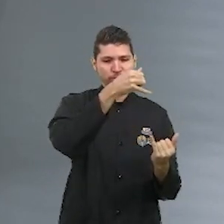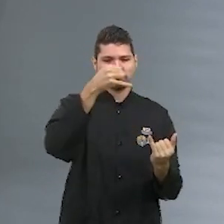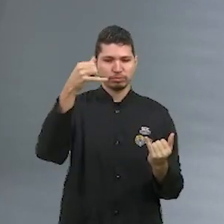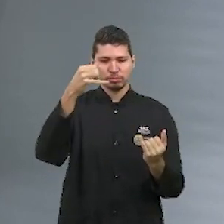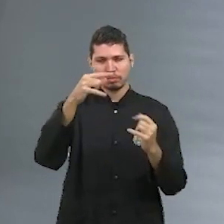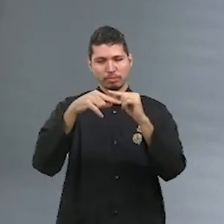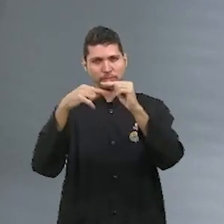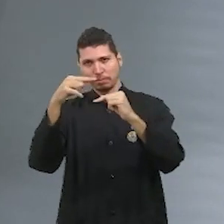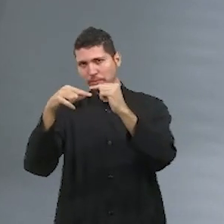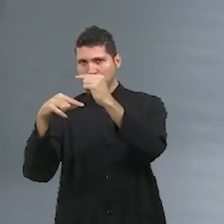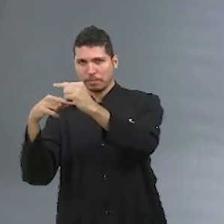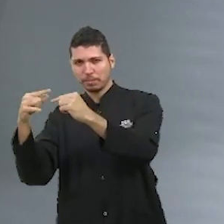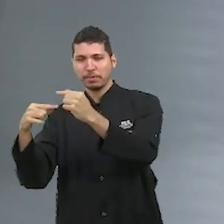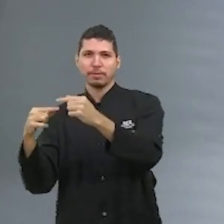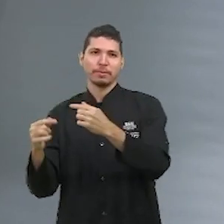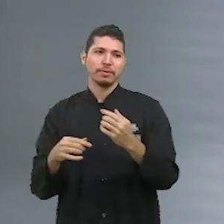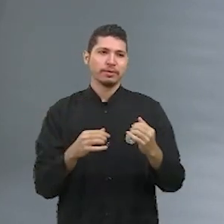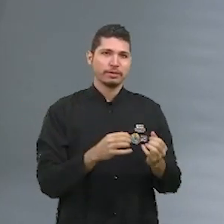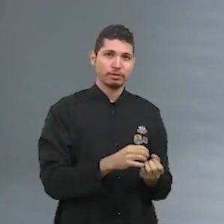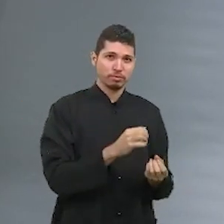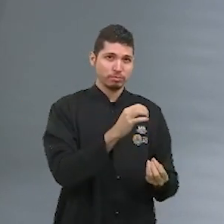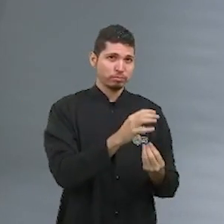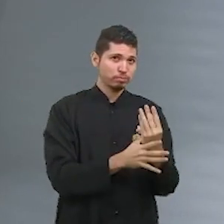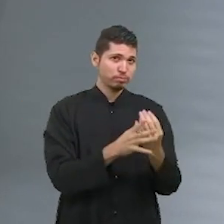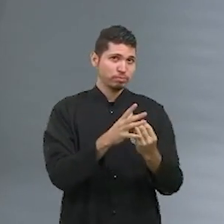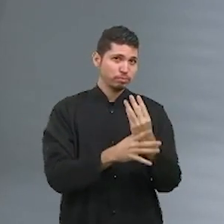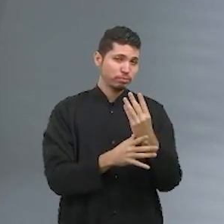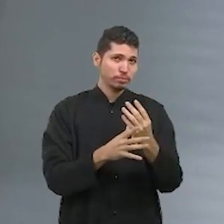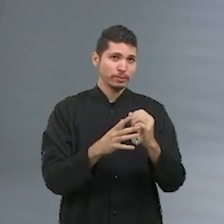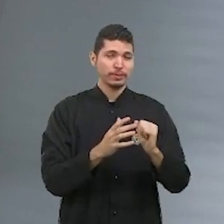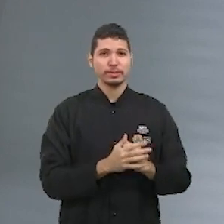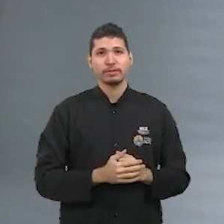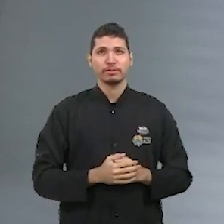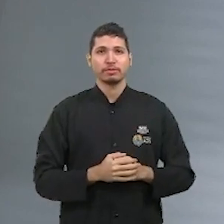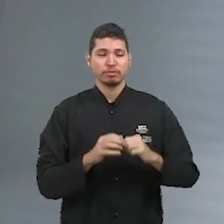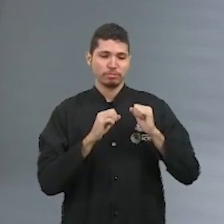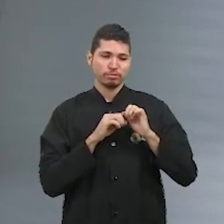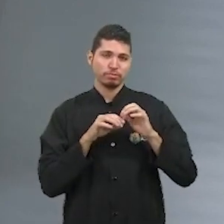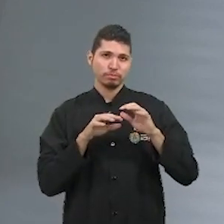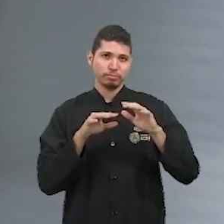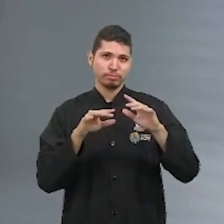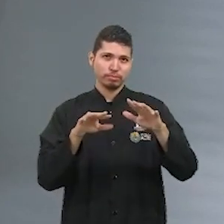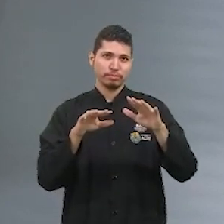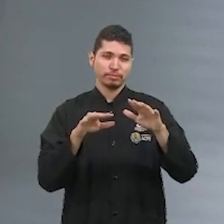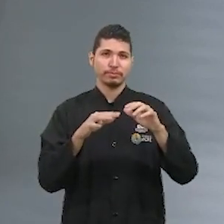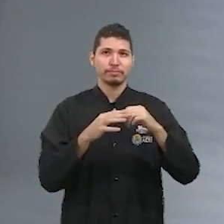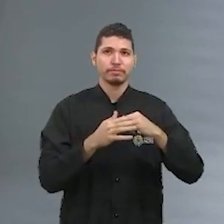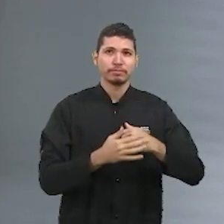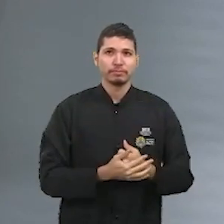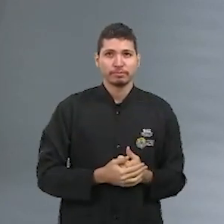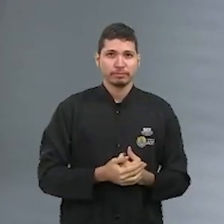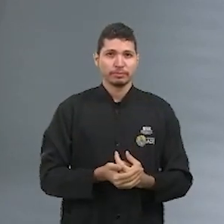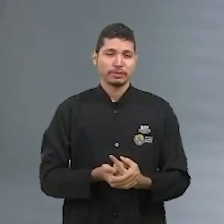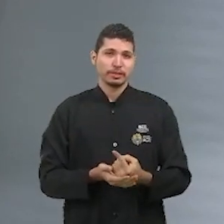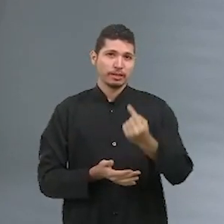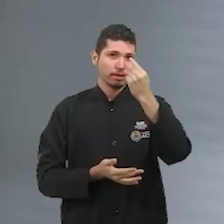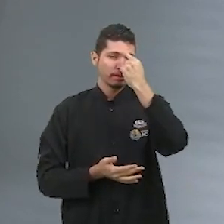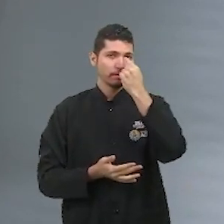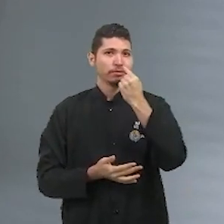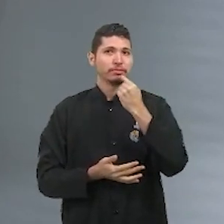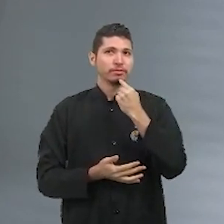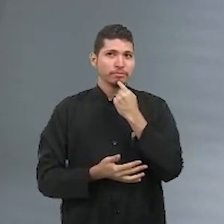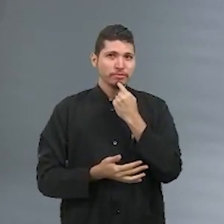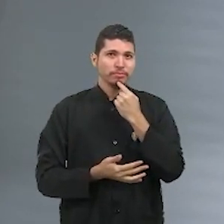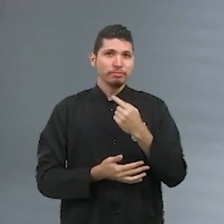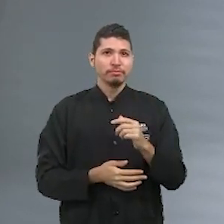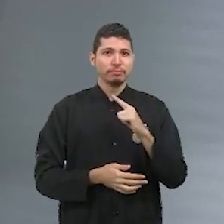em funcionamento. Então, ele vai pegar uma energia de qualquer outro tipo em energia elétrica. No caso aqui da imagem que eu venho trazendo para vocês,